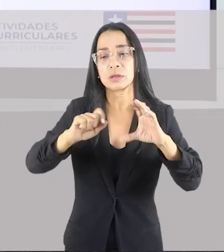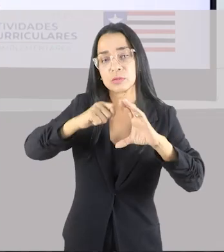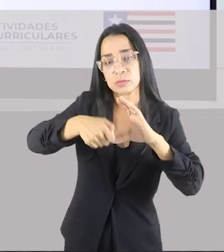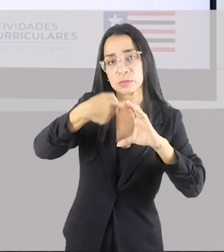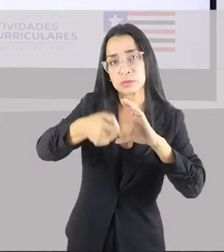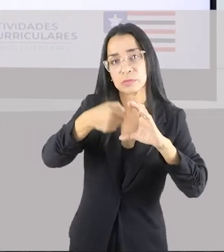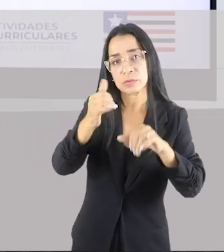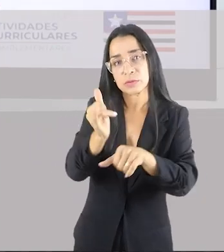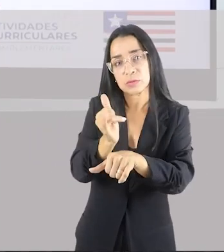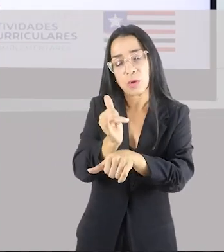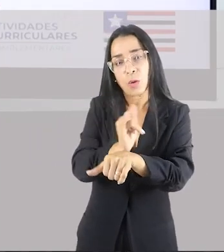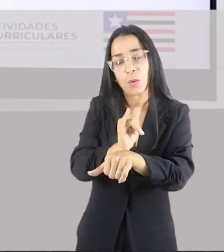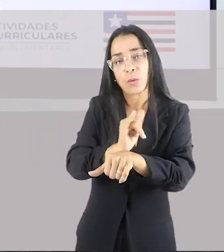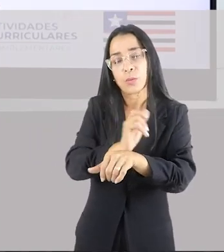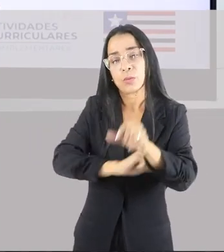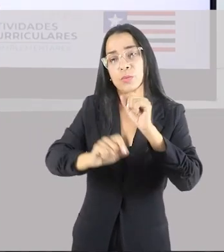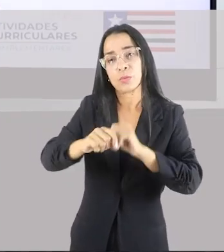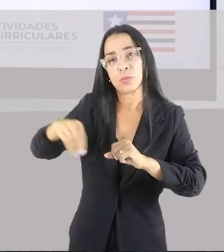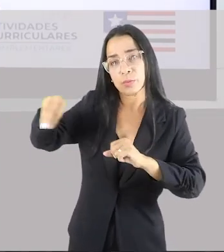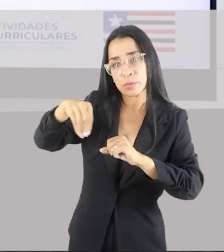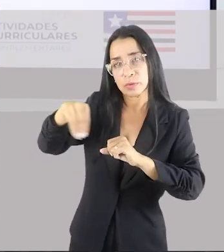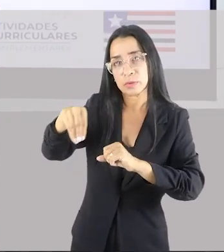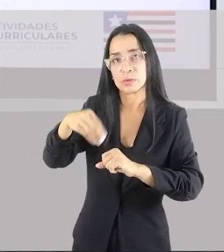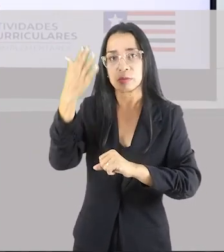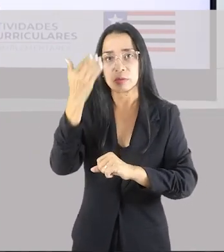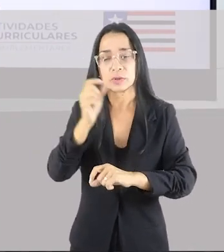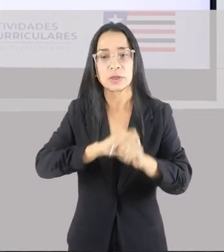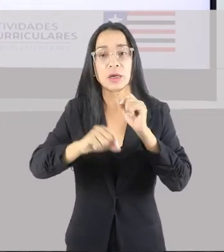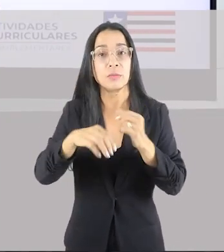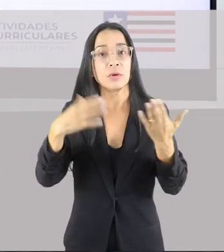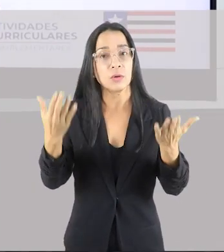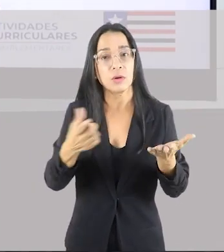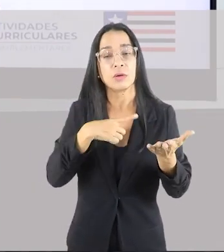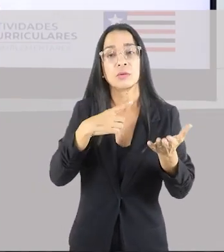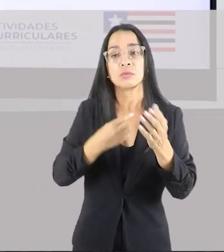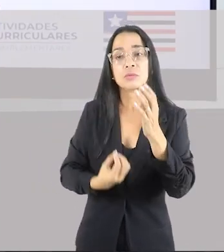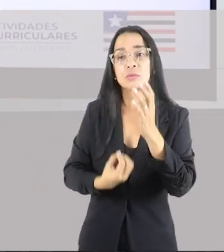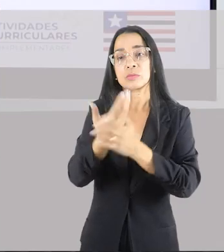no YouTube, né, coloca ali o sininho para que você sempre saiba quando surgir aí um